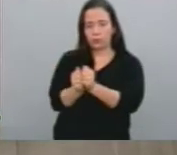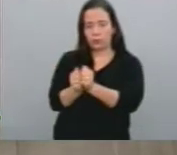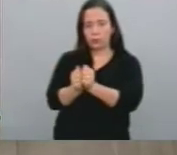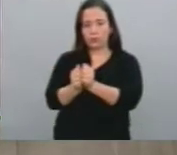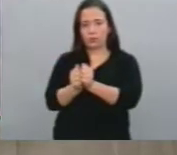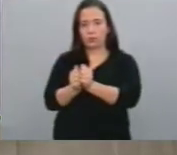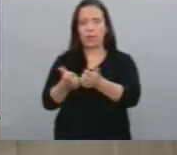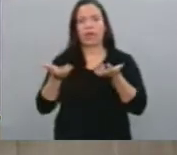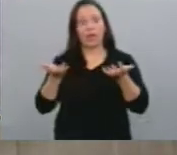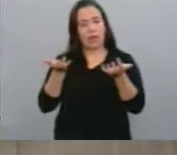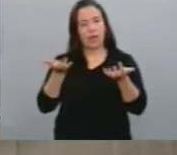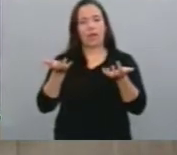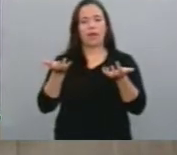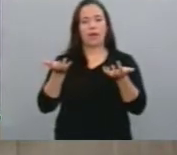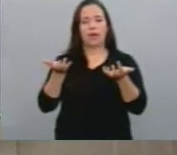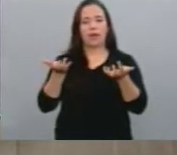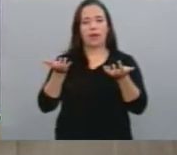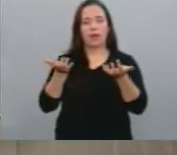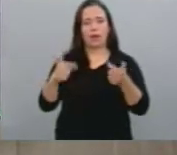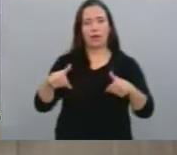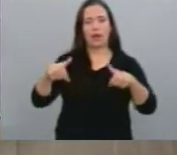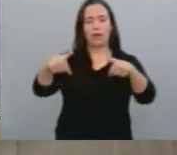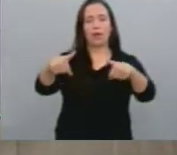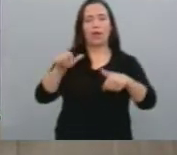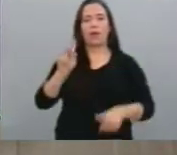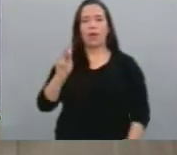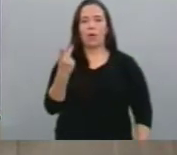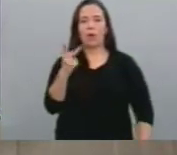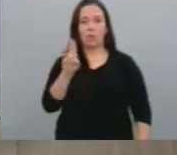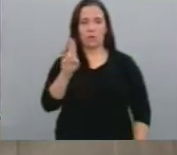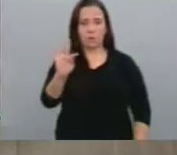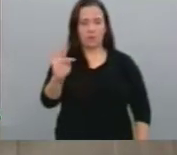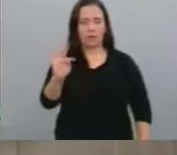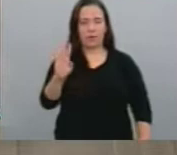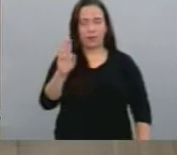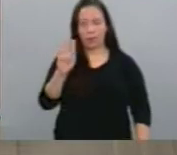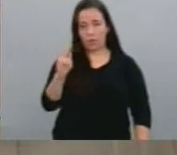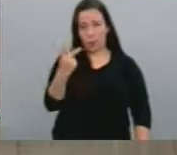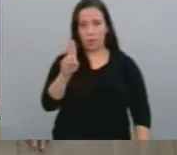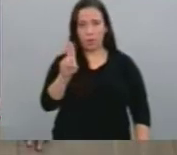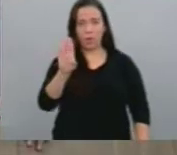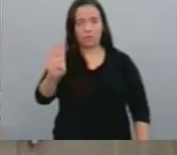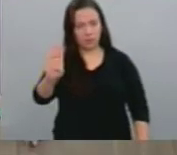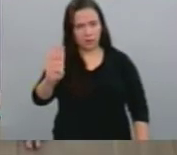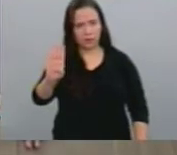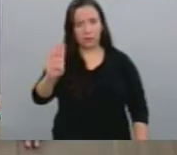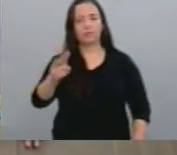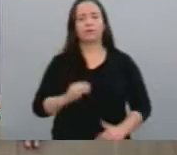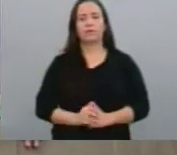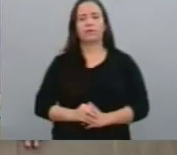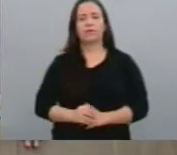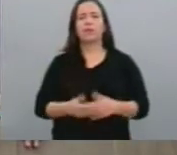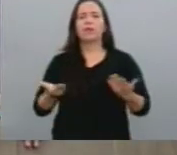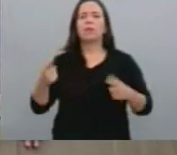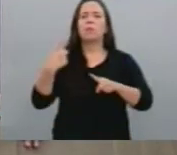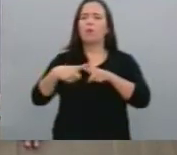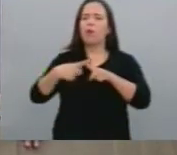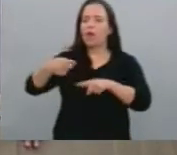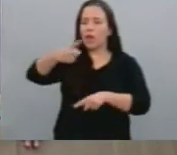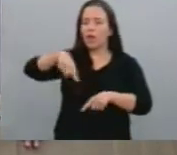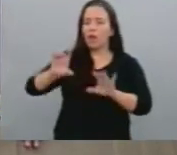o hub da empresa aérea e a sua... Por que não se juntam para temas mais